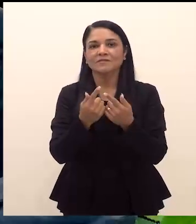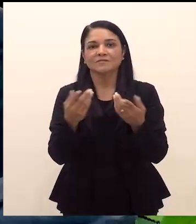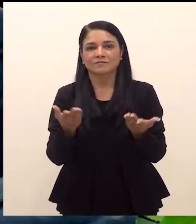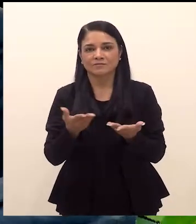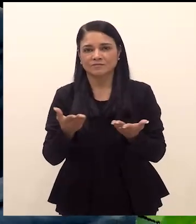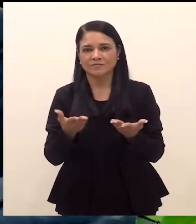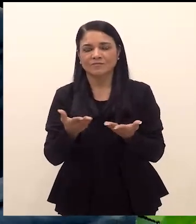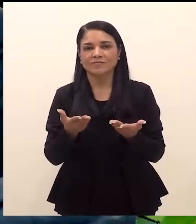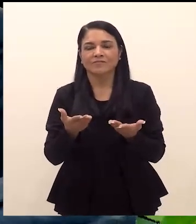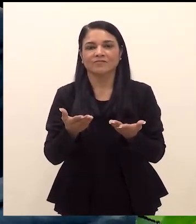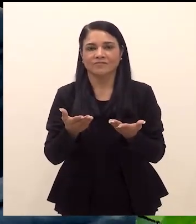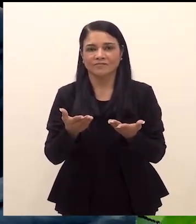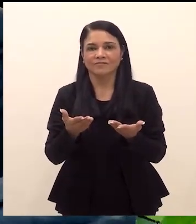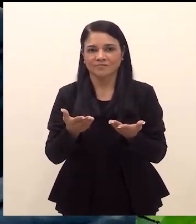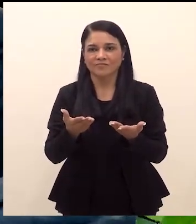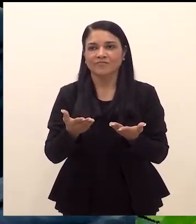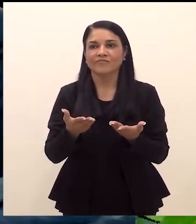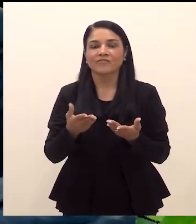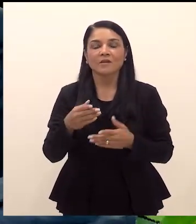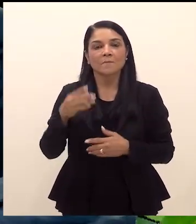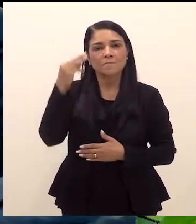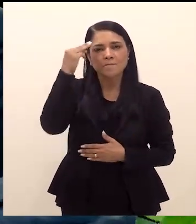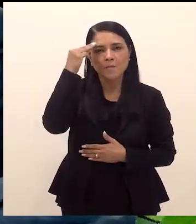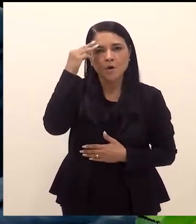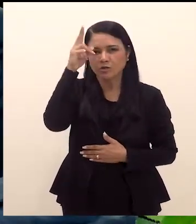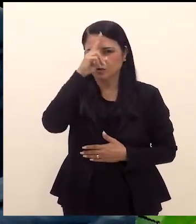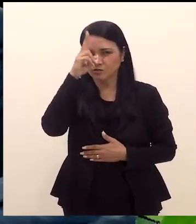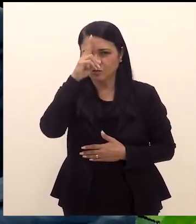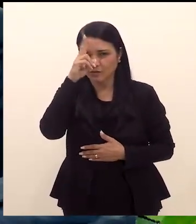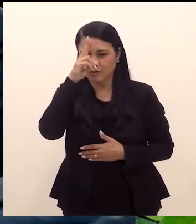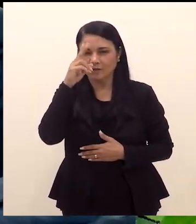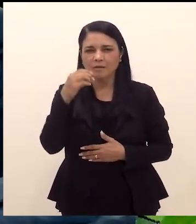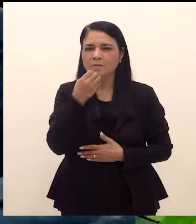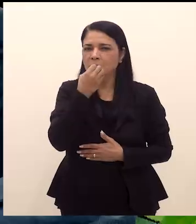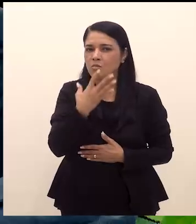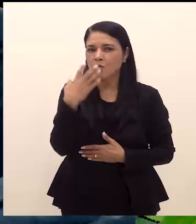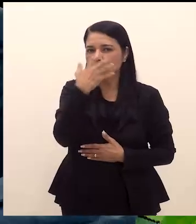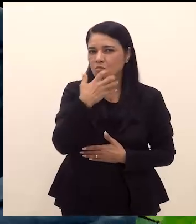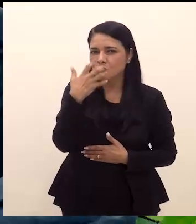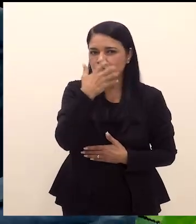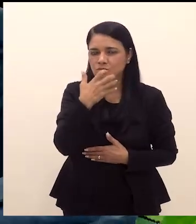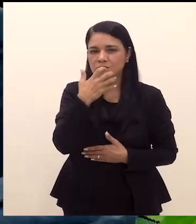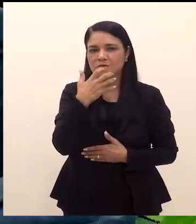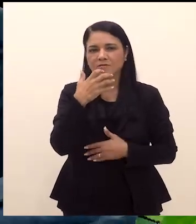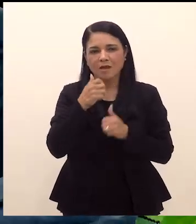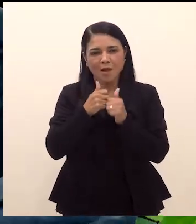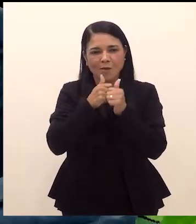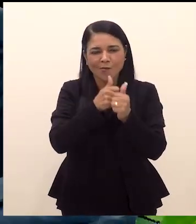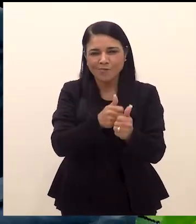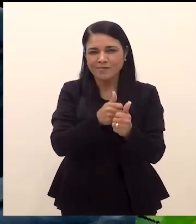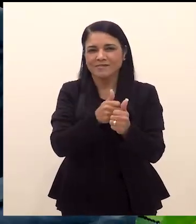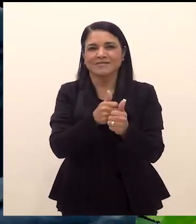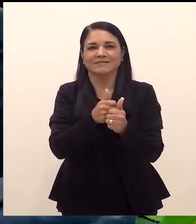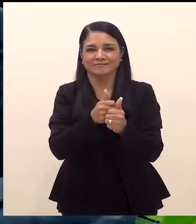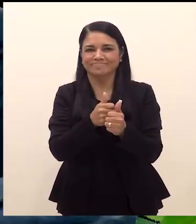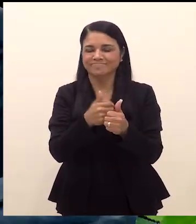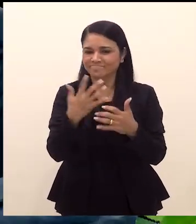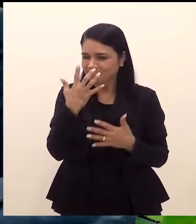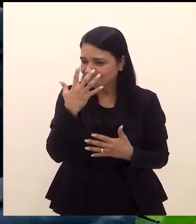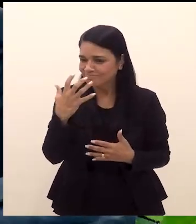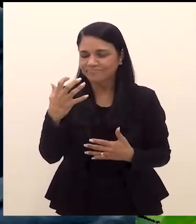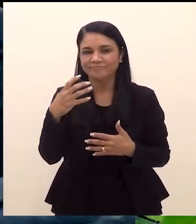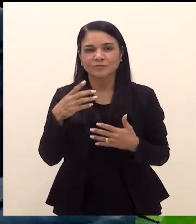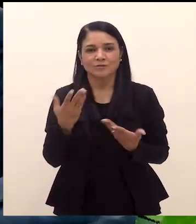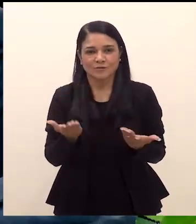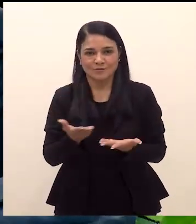de música contemporânea, seus desafios e propostas, de memória histórica e da boa música que segue nos acompanhando e nos